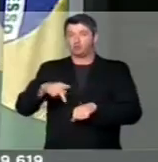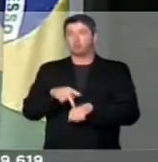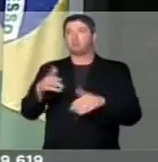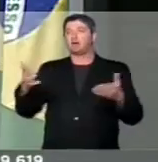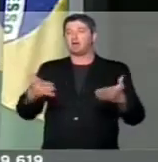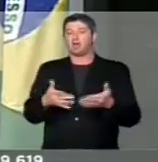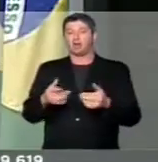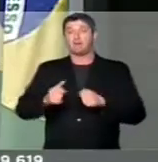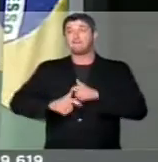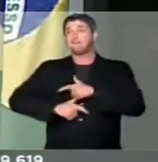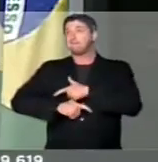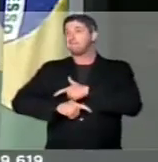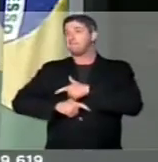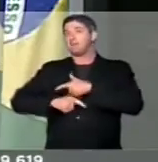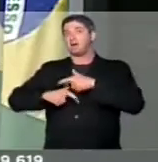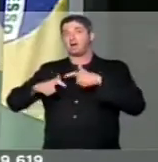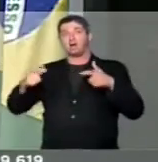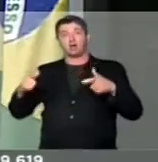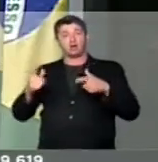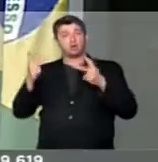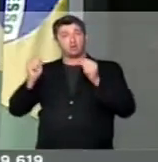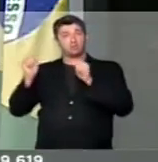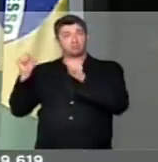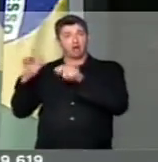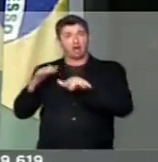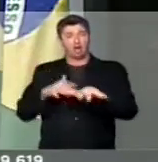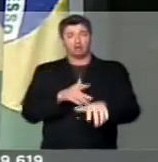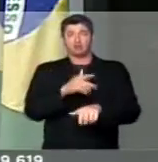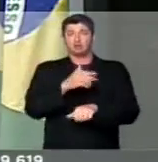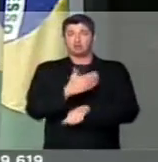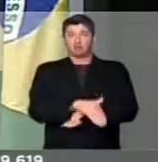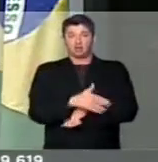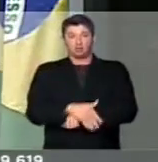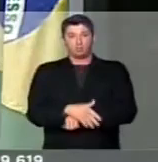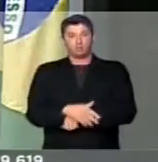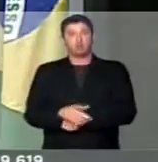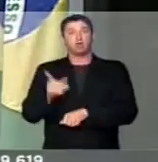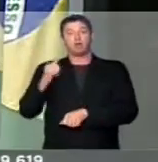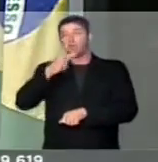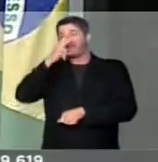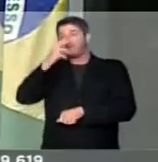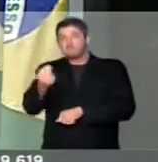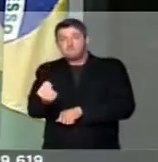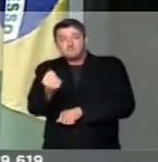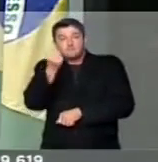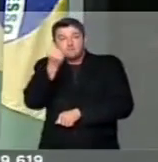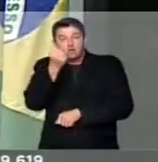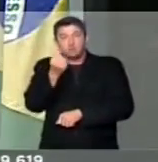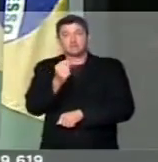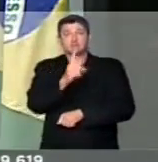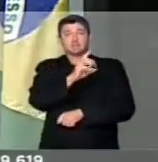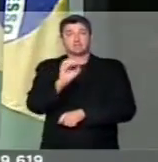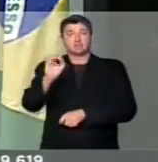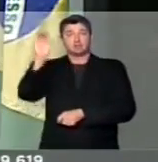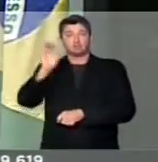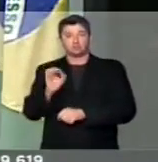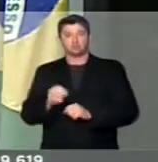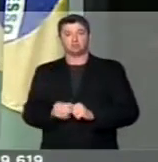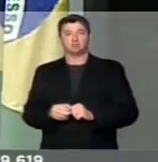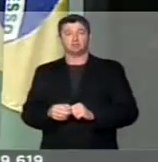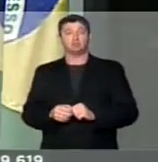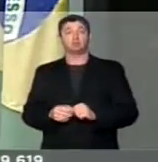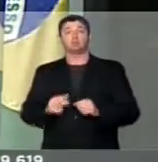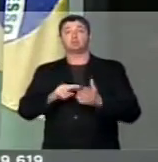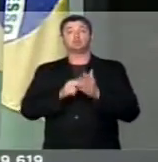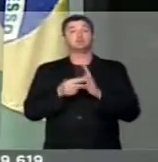coloca majoritariamente, como se colocou nas ruas. O que se percebe é uma grande força, quase que uma unanimidade, no